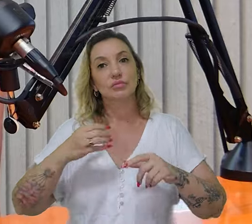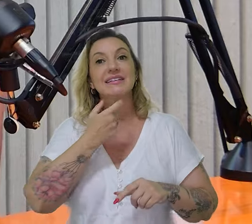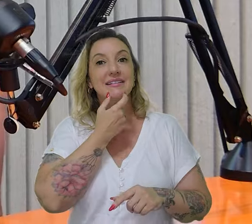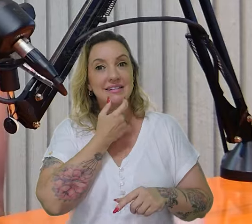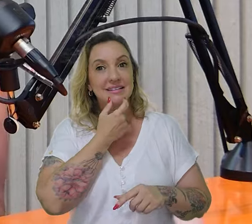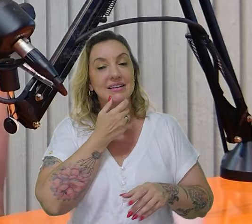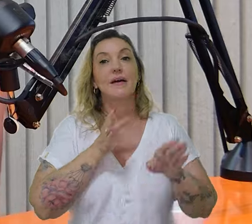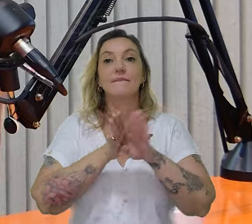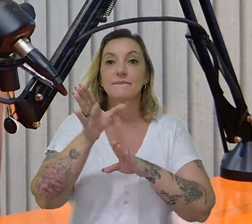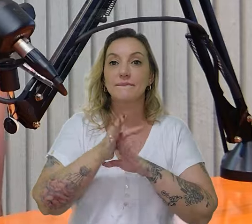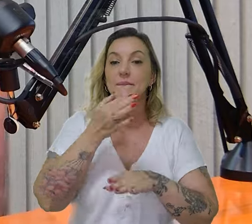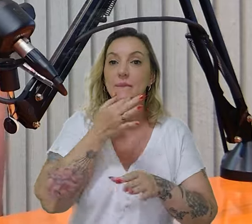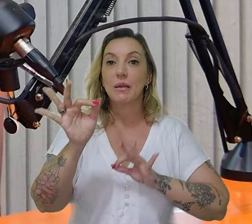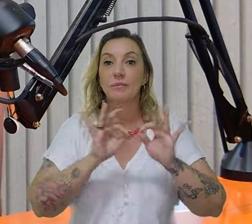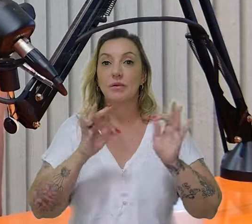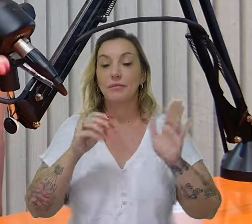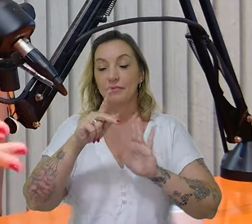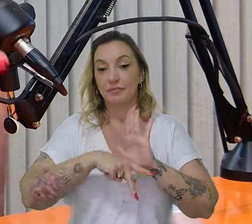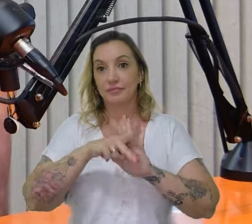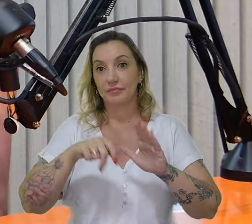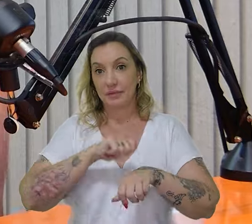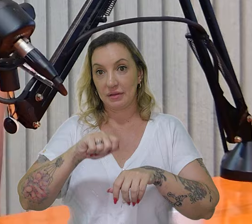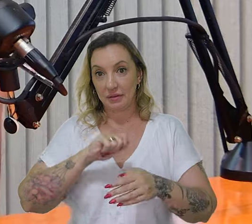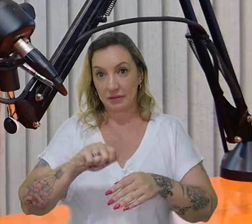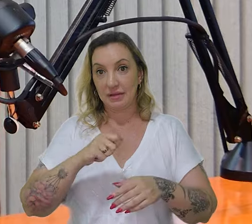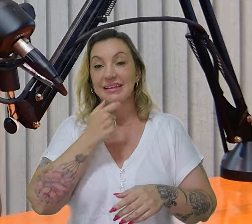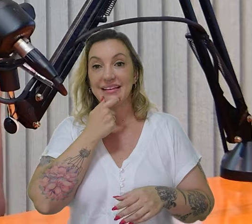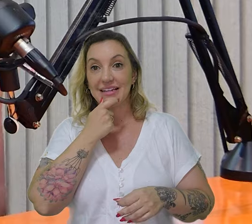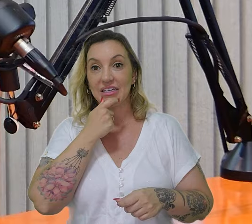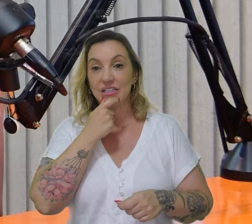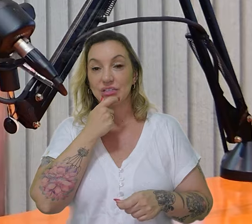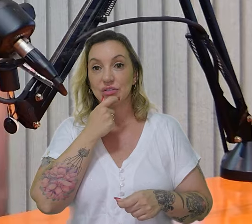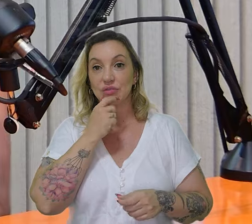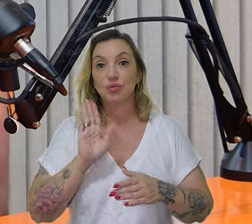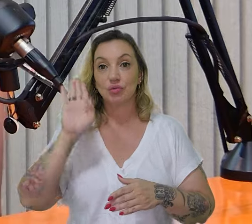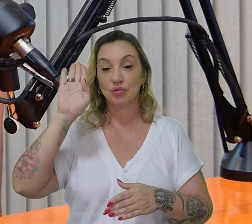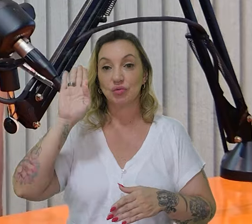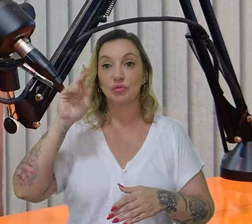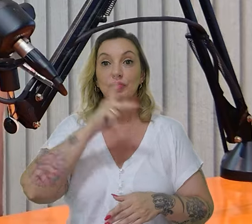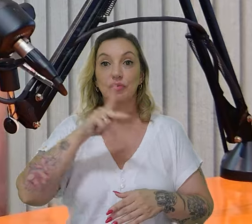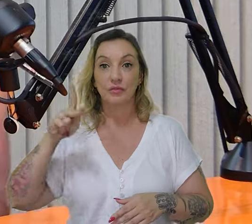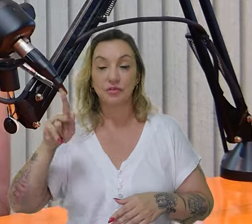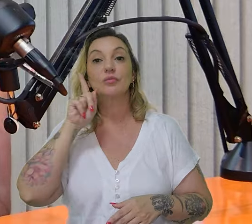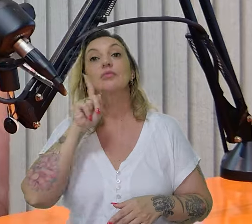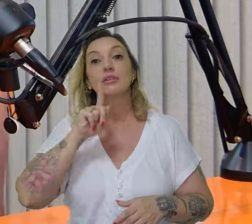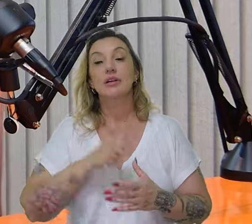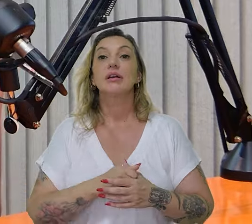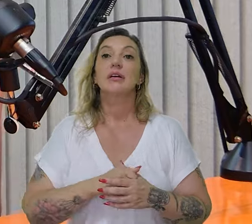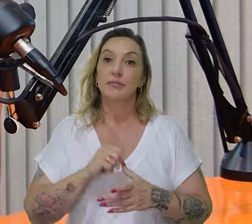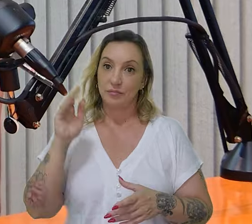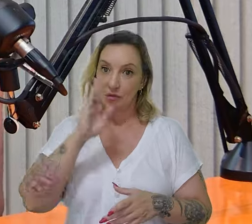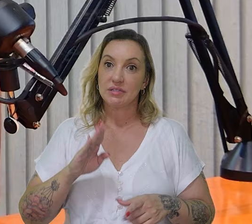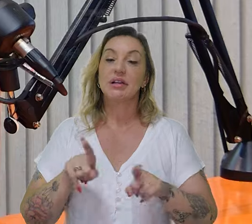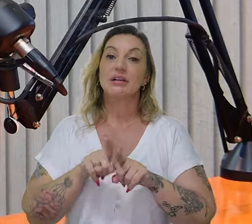mentoria em inglês o projeto tem que ser entregue em inglês os jurados são e de lá dos Estados Unidos são professores e são graduados tem graduados brasileiros